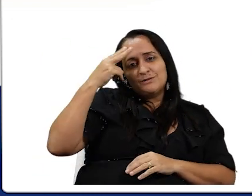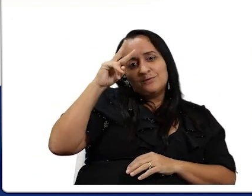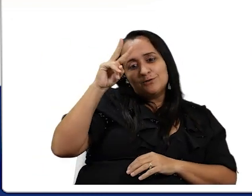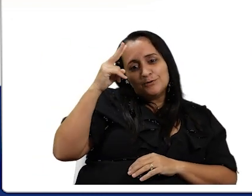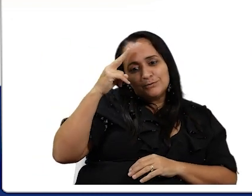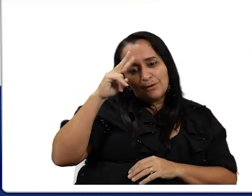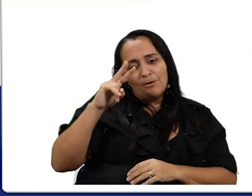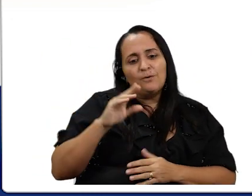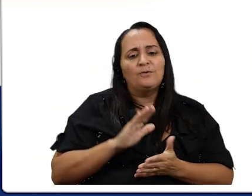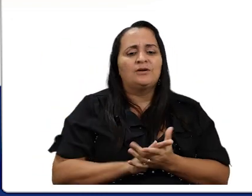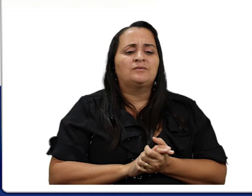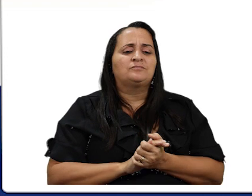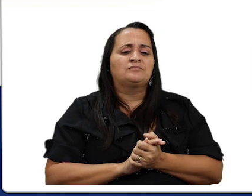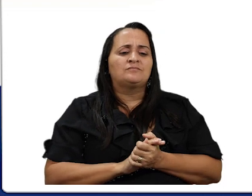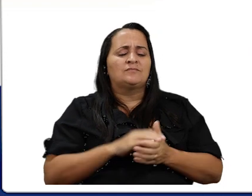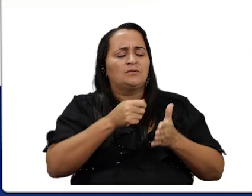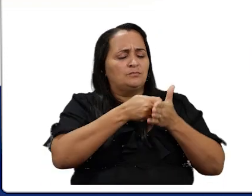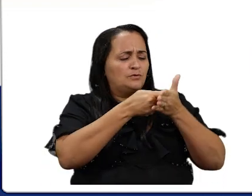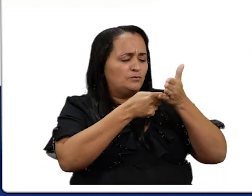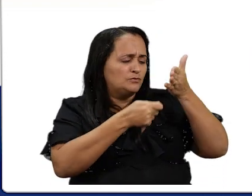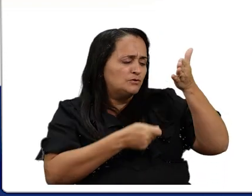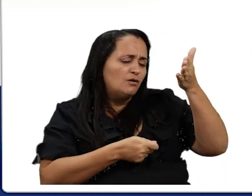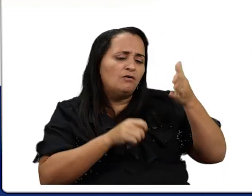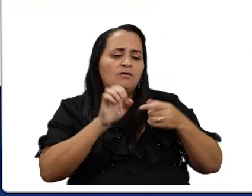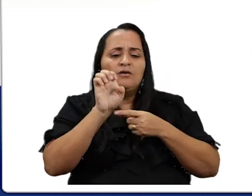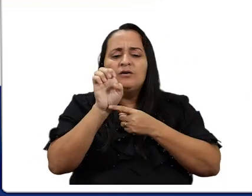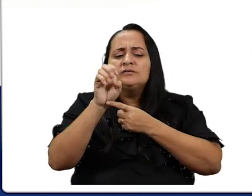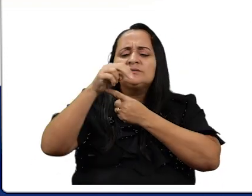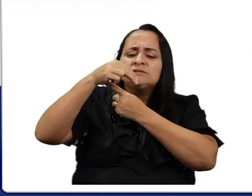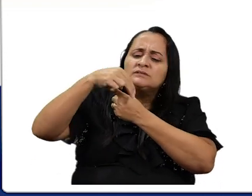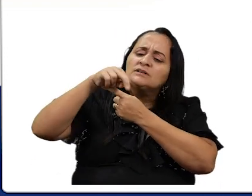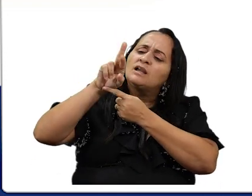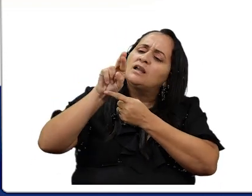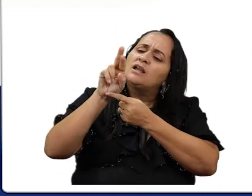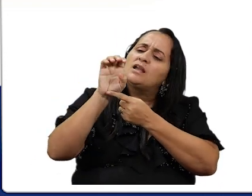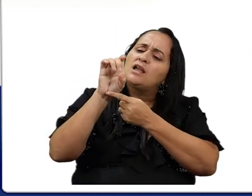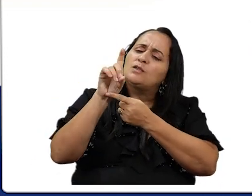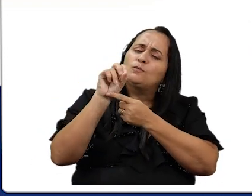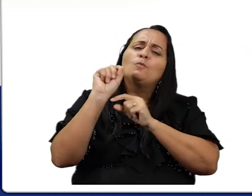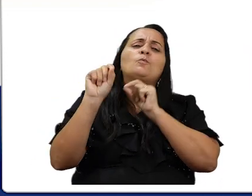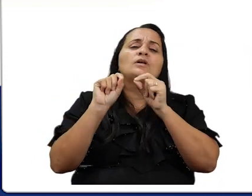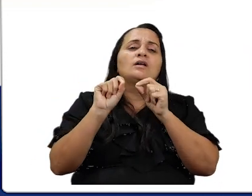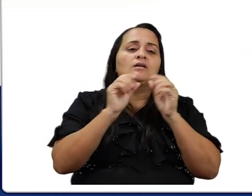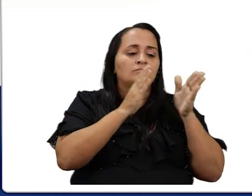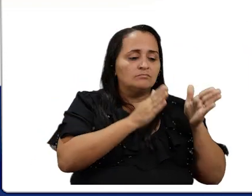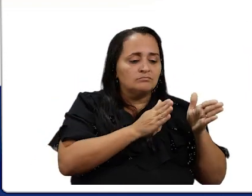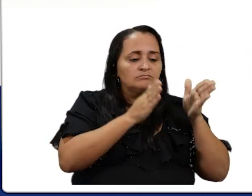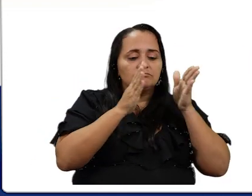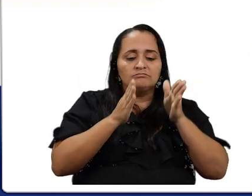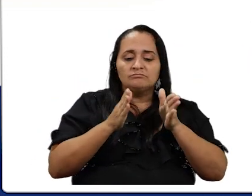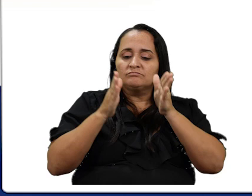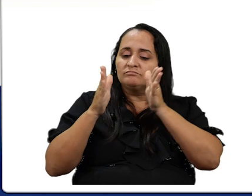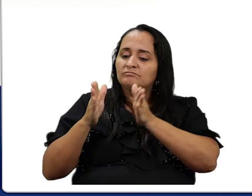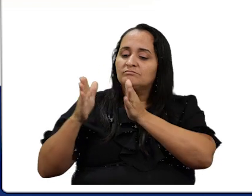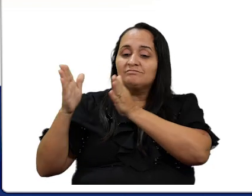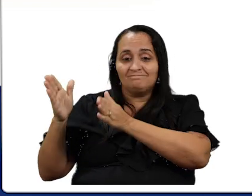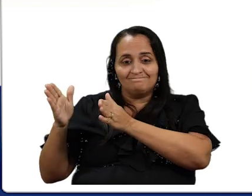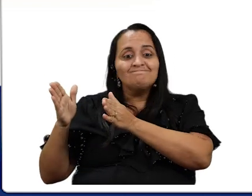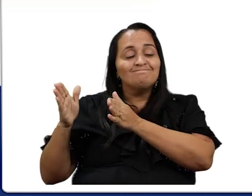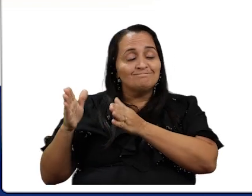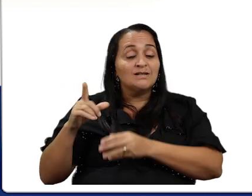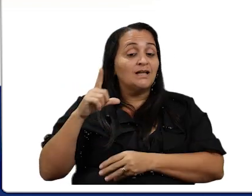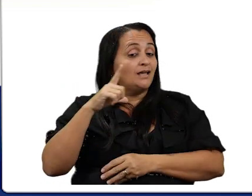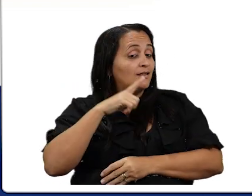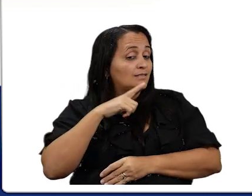um enredo. O que é enredo? É o que acontece, a sequência das coisas que acontecem na história. E